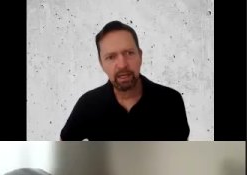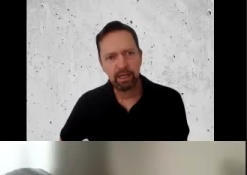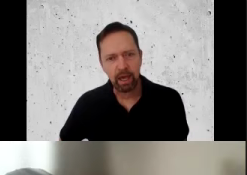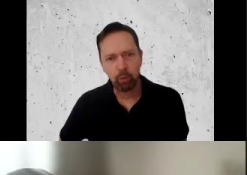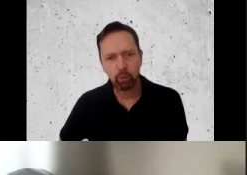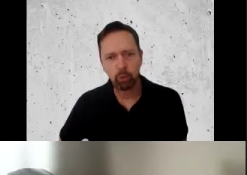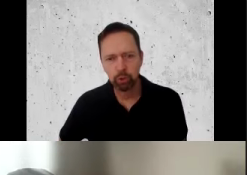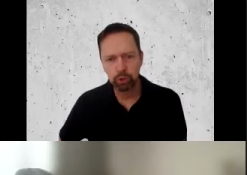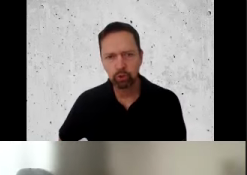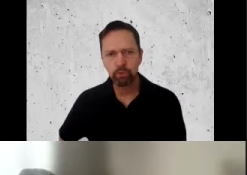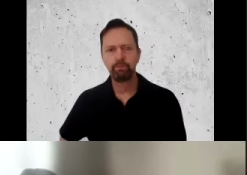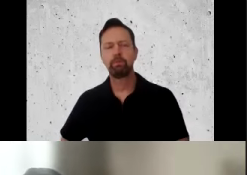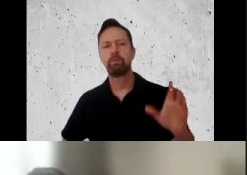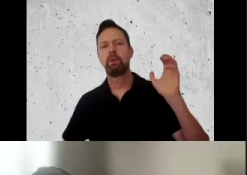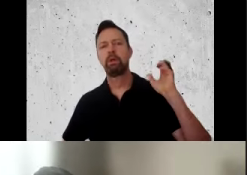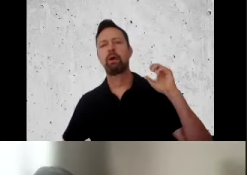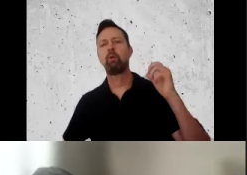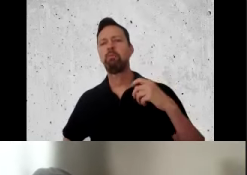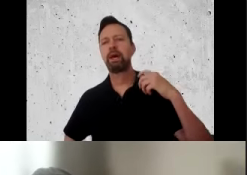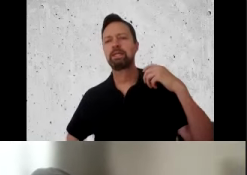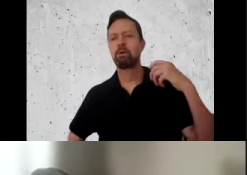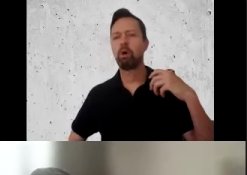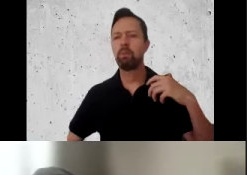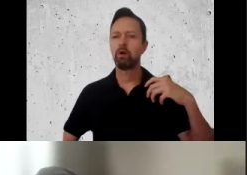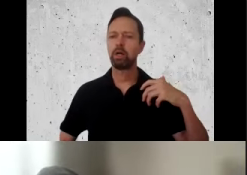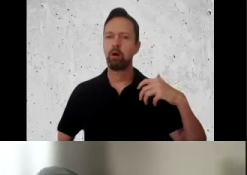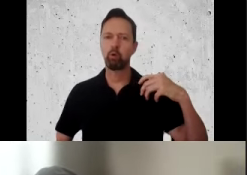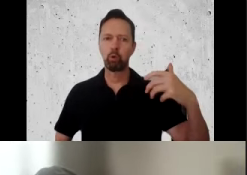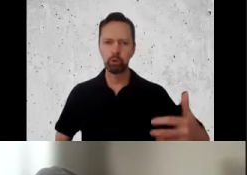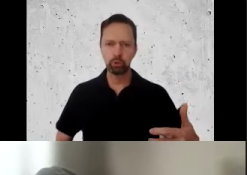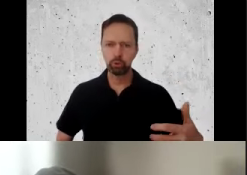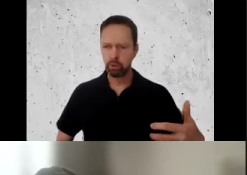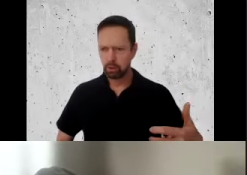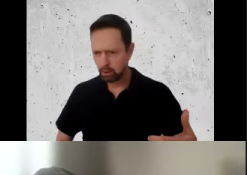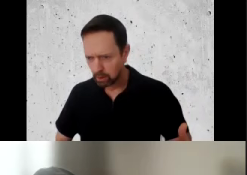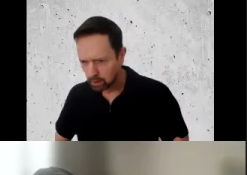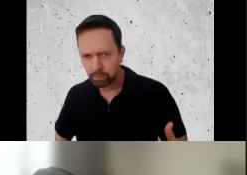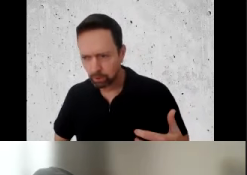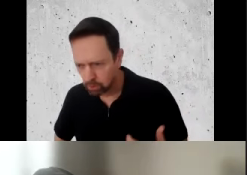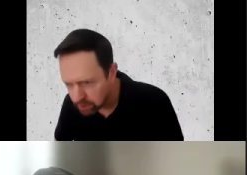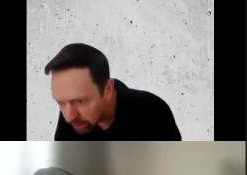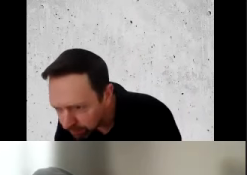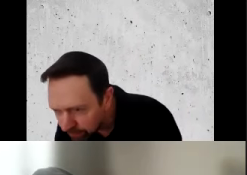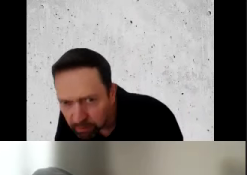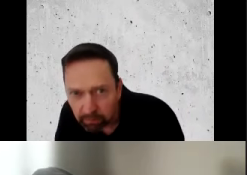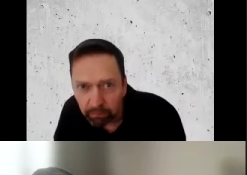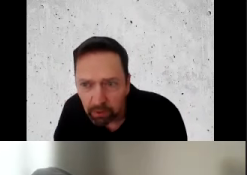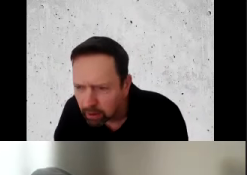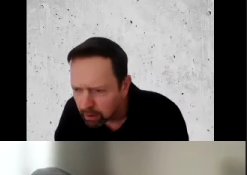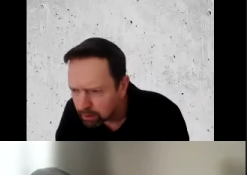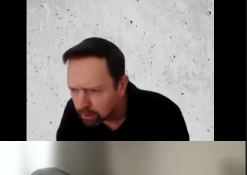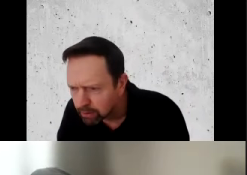Essa linha aqui é o custo, é quão maior é o custo de produzir na